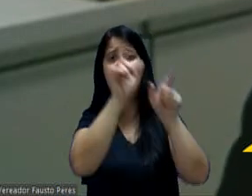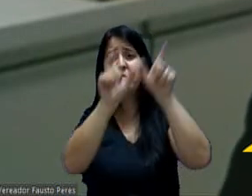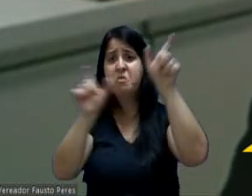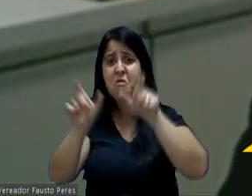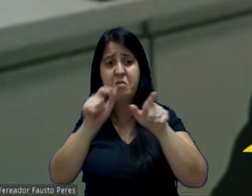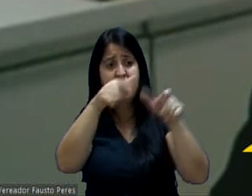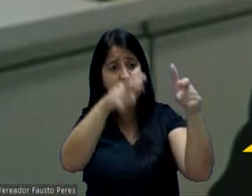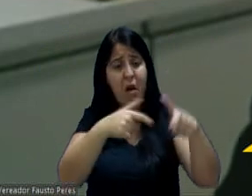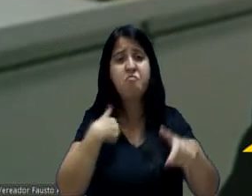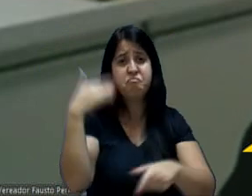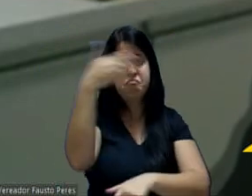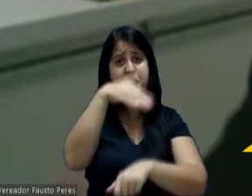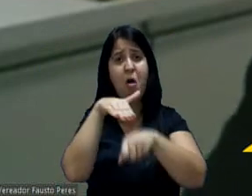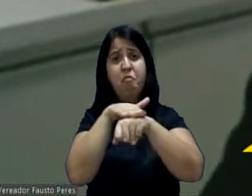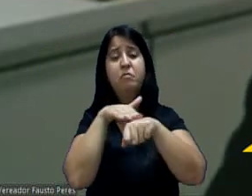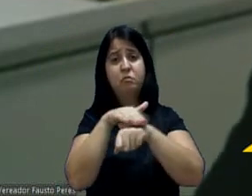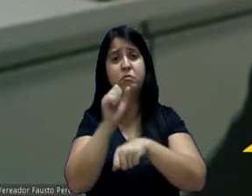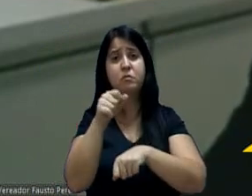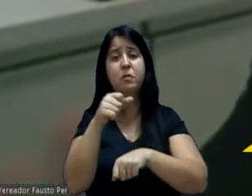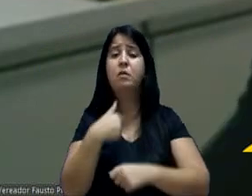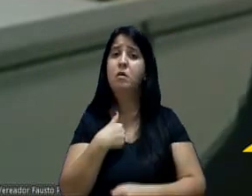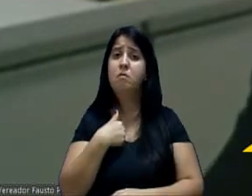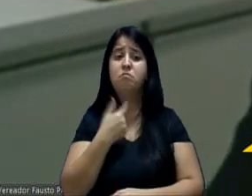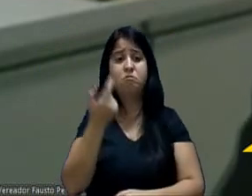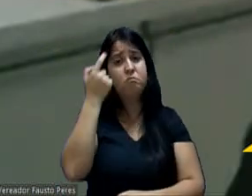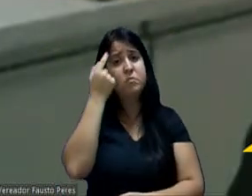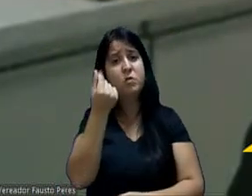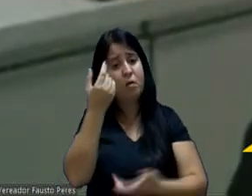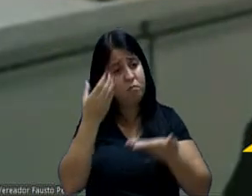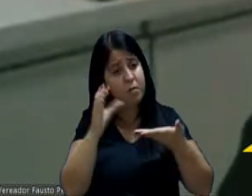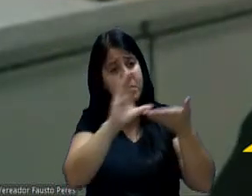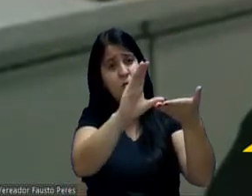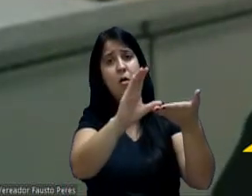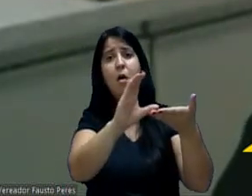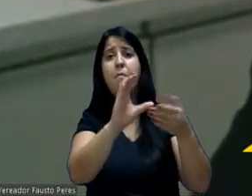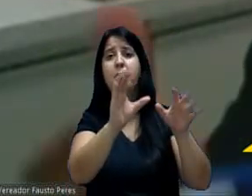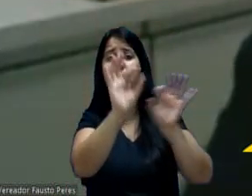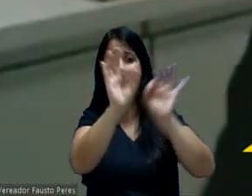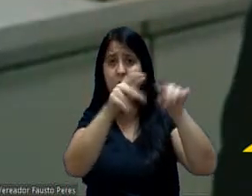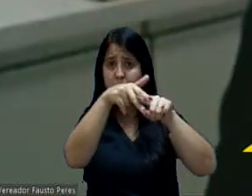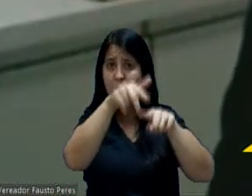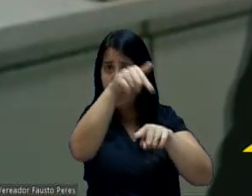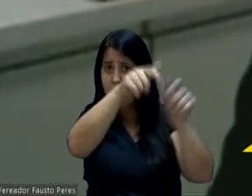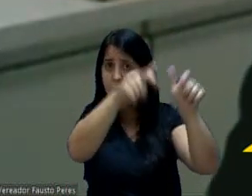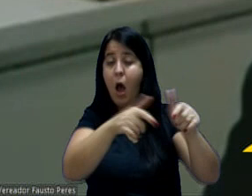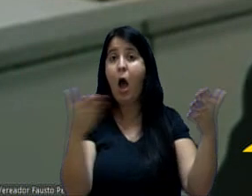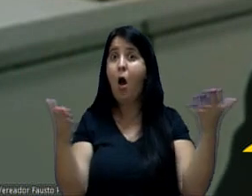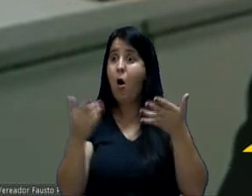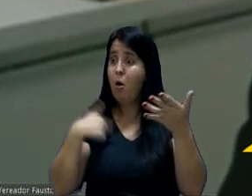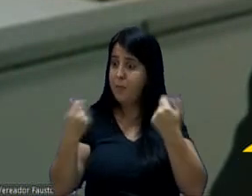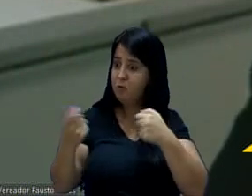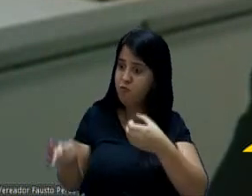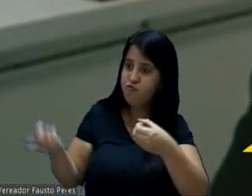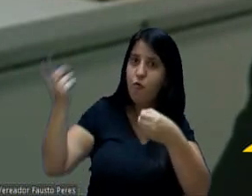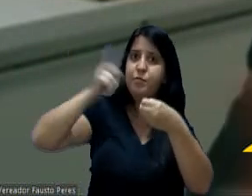daquela localidade e destino a minha emenda para fazer uma melhoria naquele bairro. E agora eu vou ter que retornar, avisar aquelas